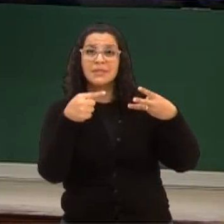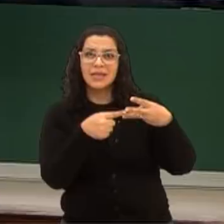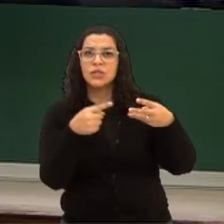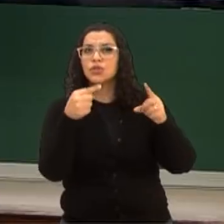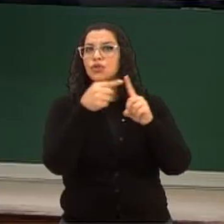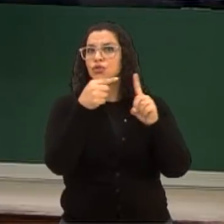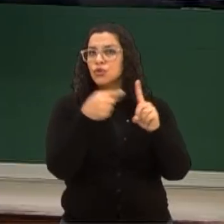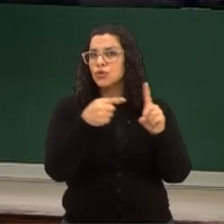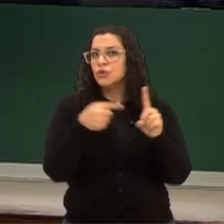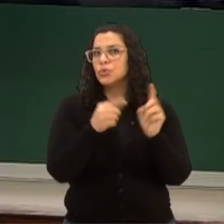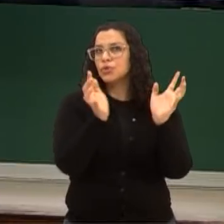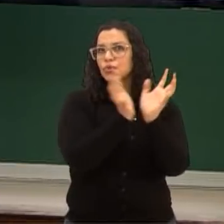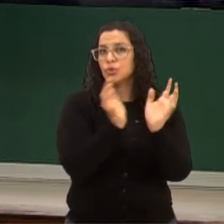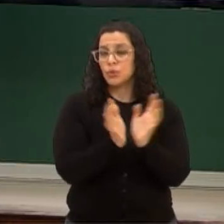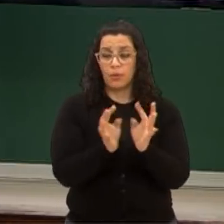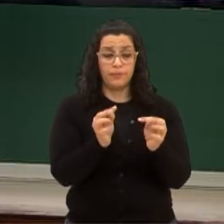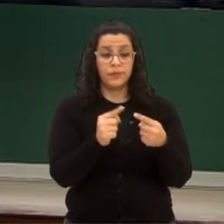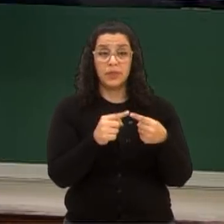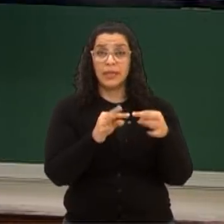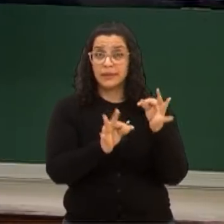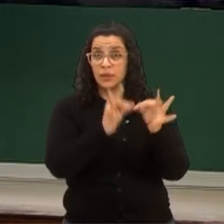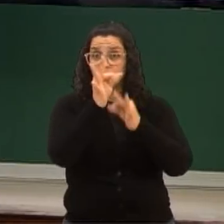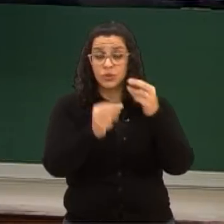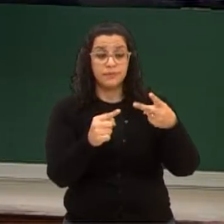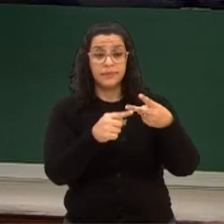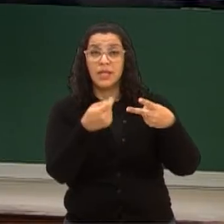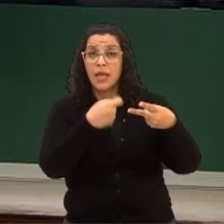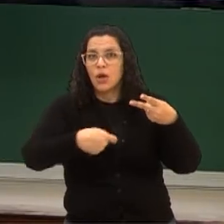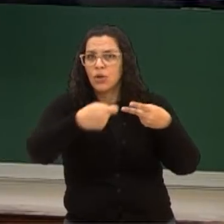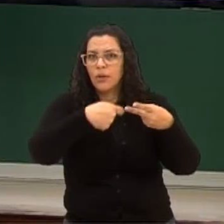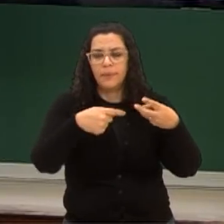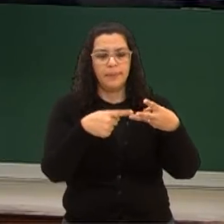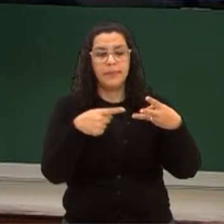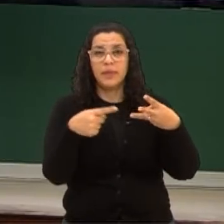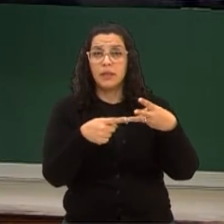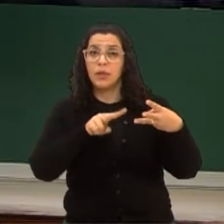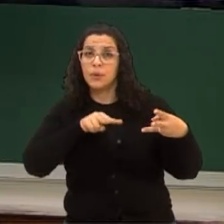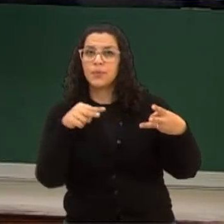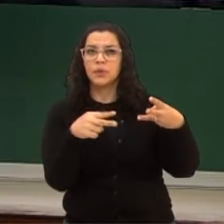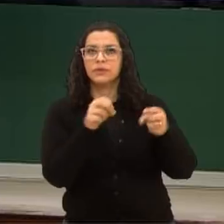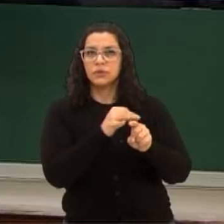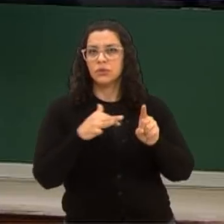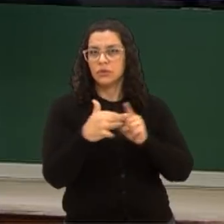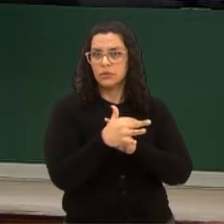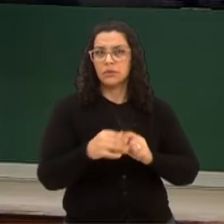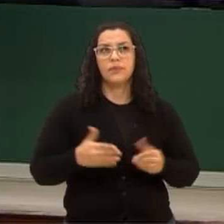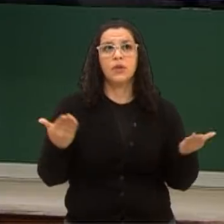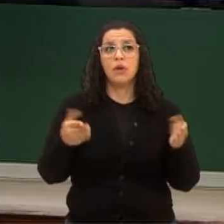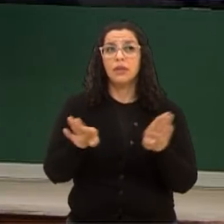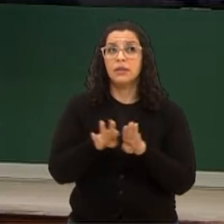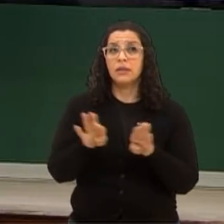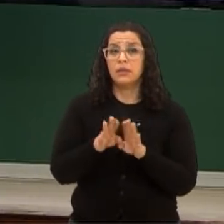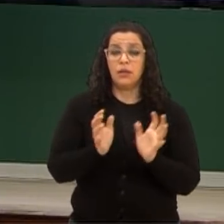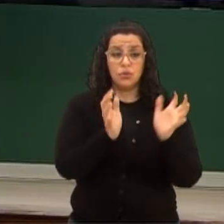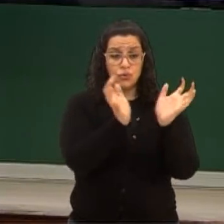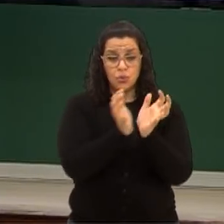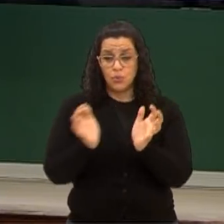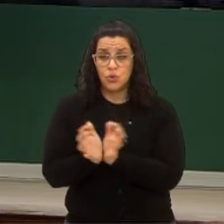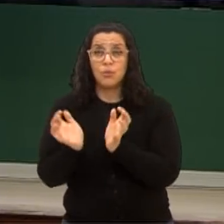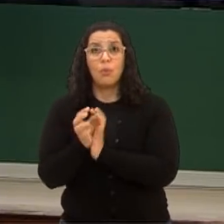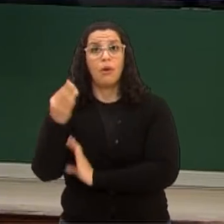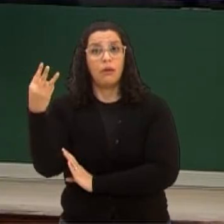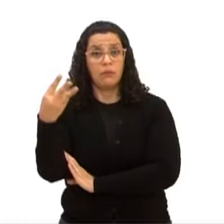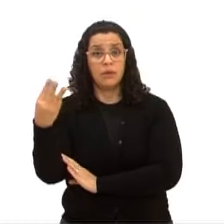classificações, considerando tecnologia, economia, né, o ponto de vista social. Três grandes grupos.